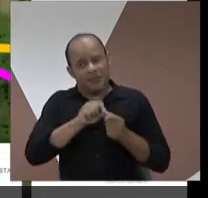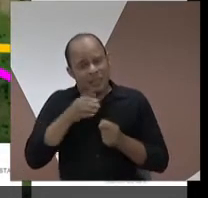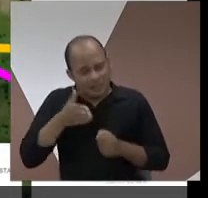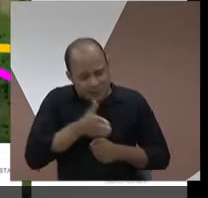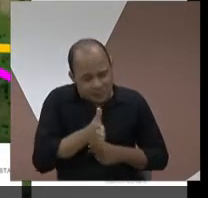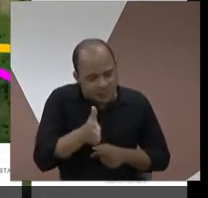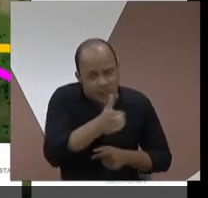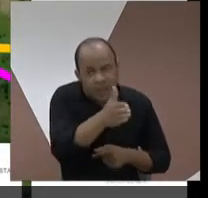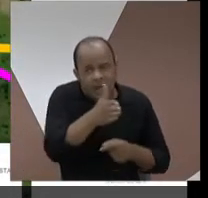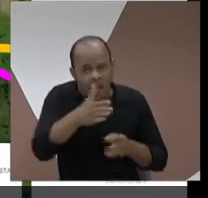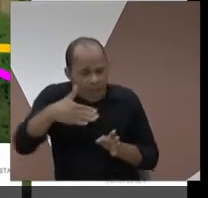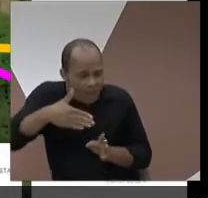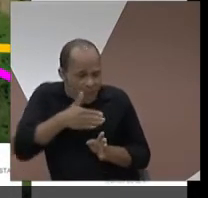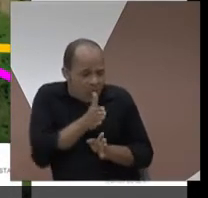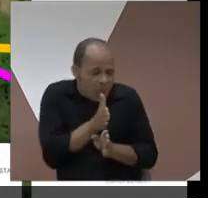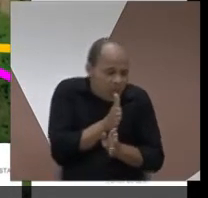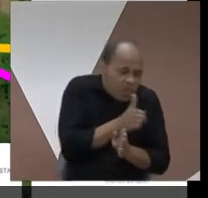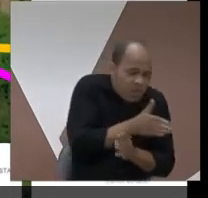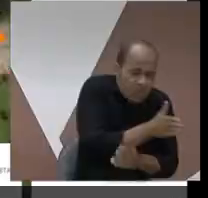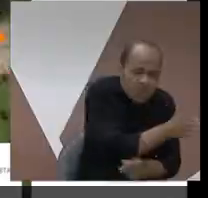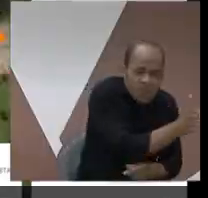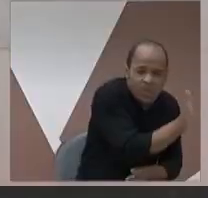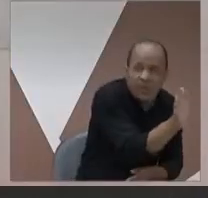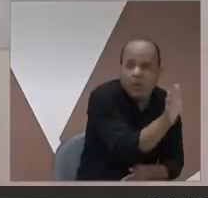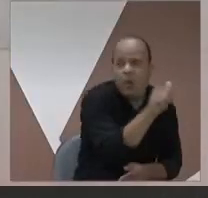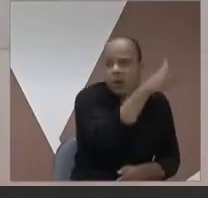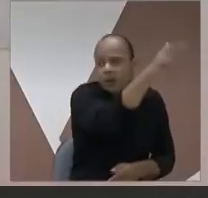e desvia lá em cima. Vai na próxima lâmina.